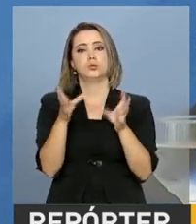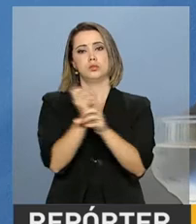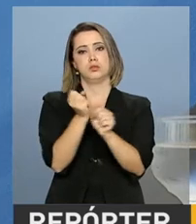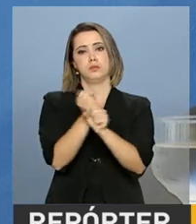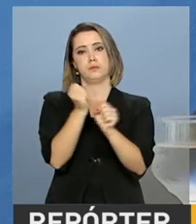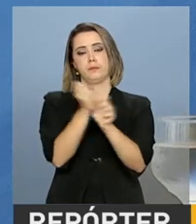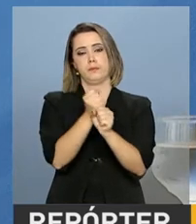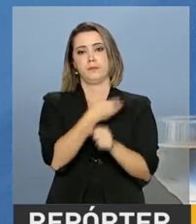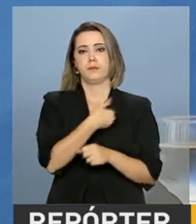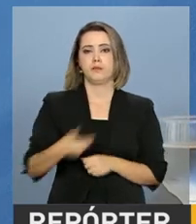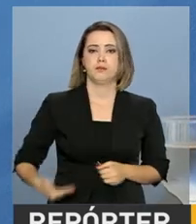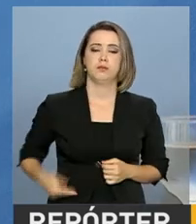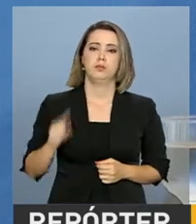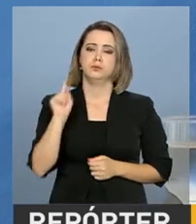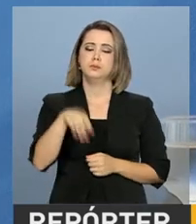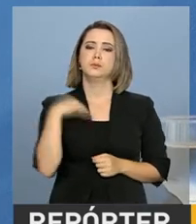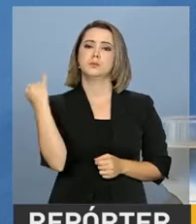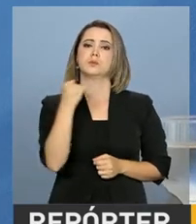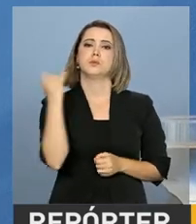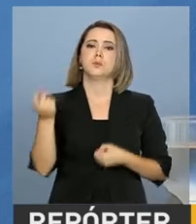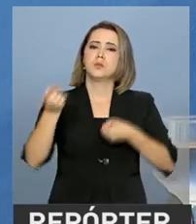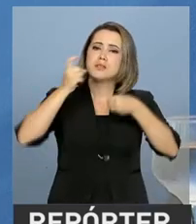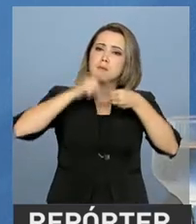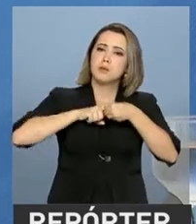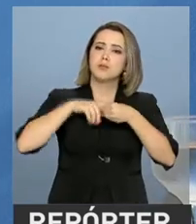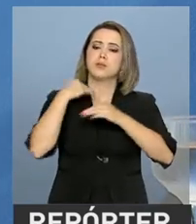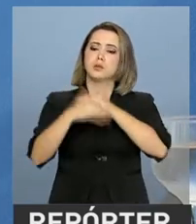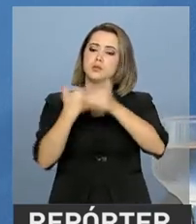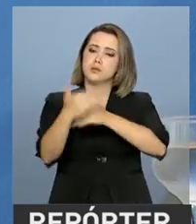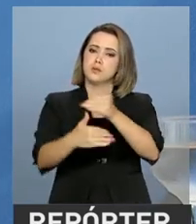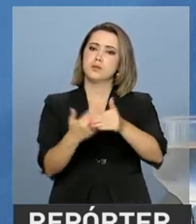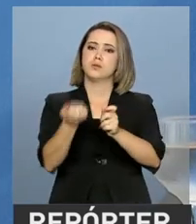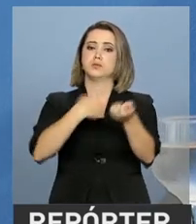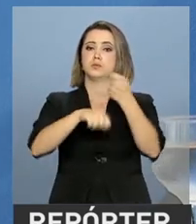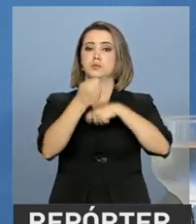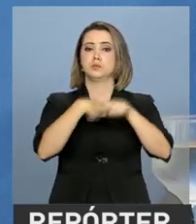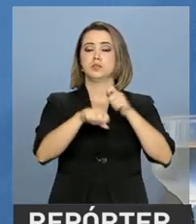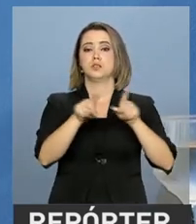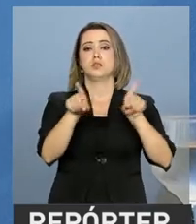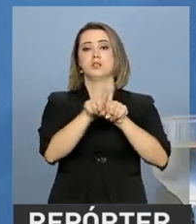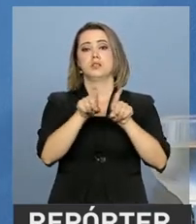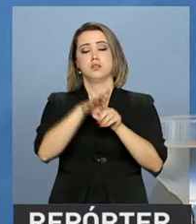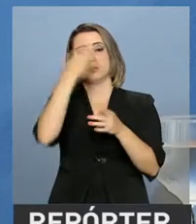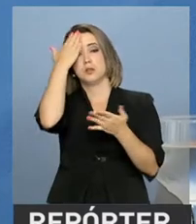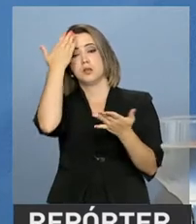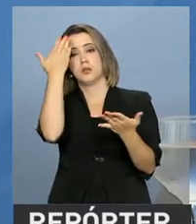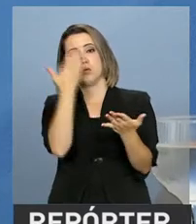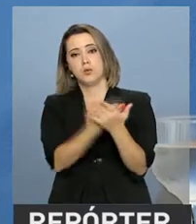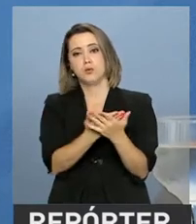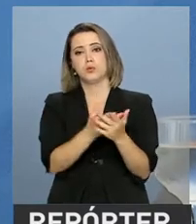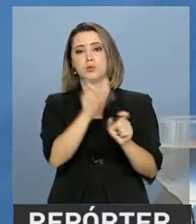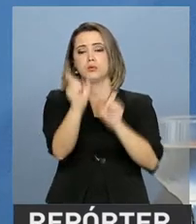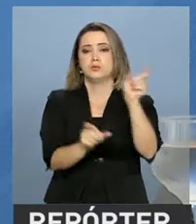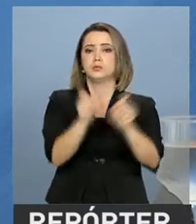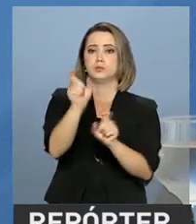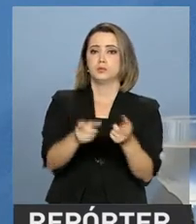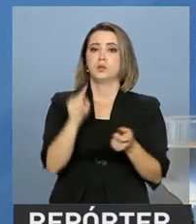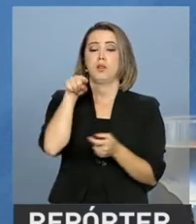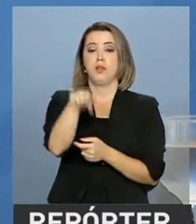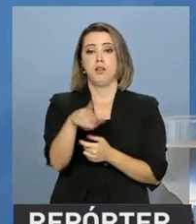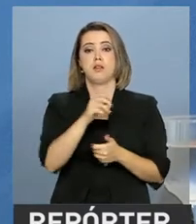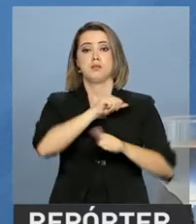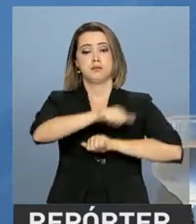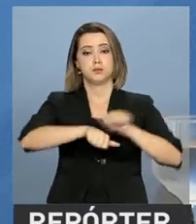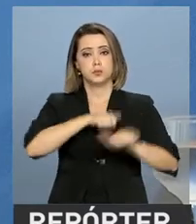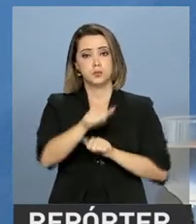é fundamental para a retomada do desenvolvimento econômico e também a confiança dos brasileiros então essas modificações